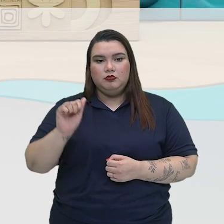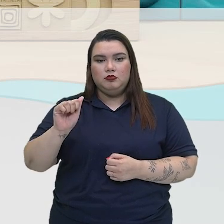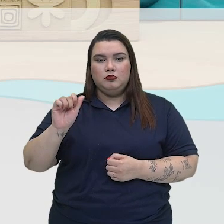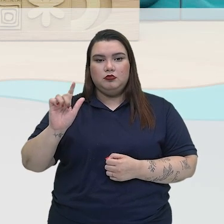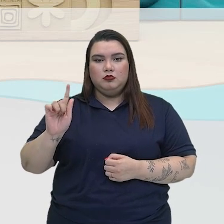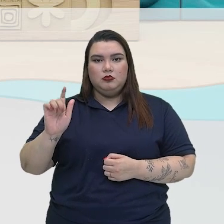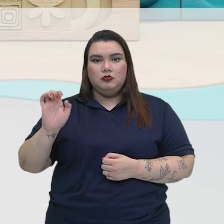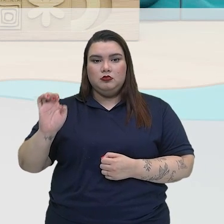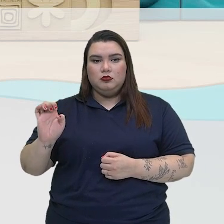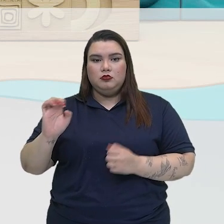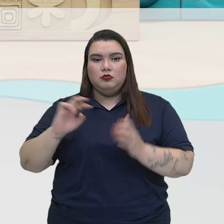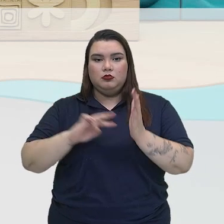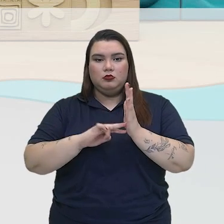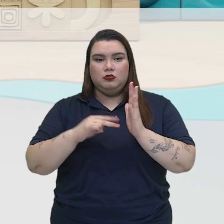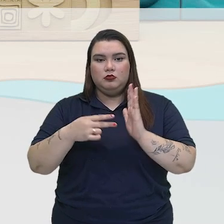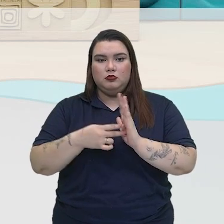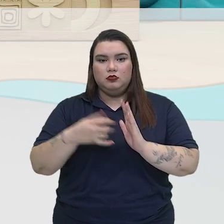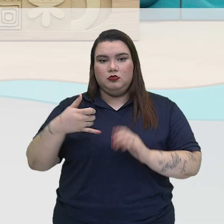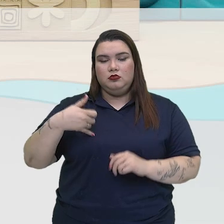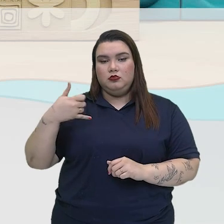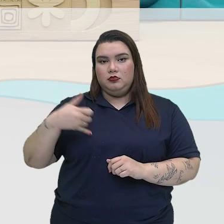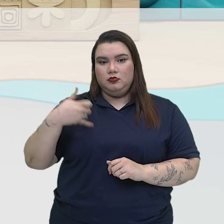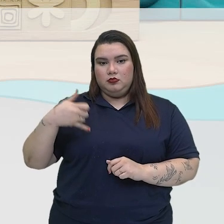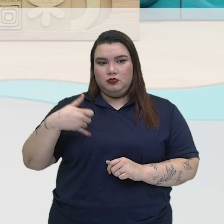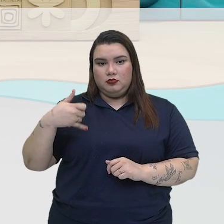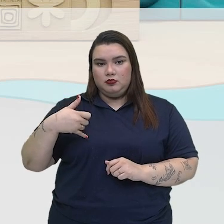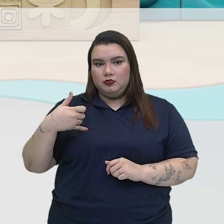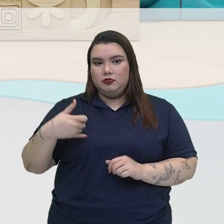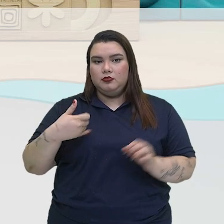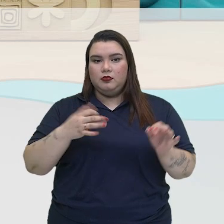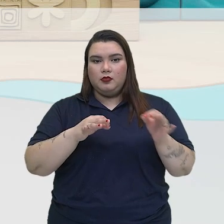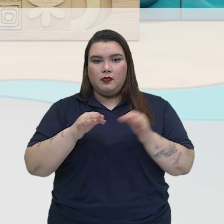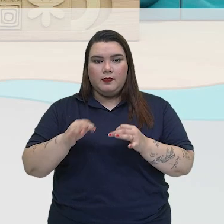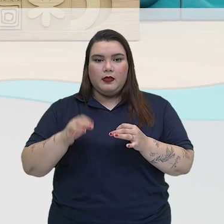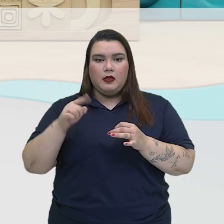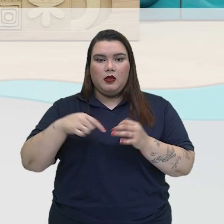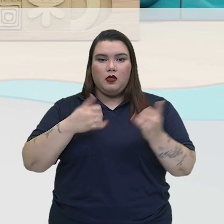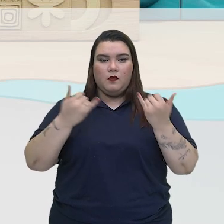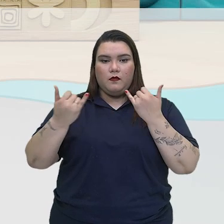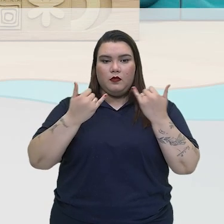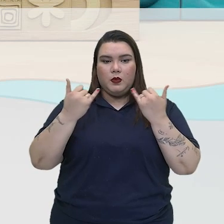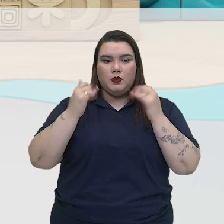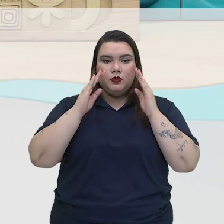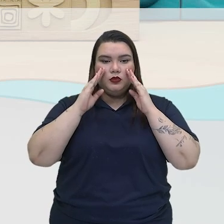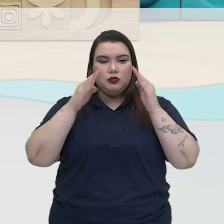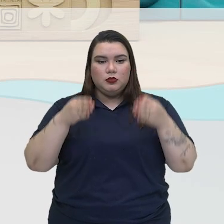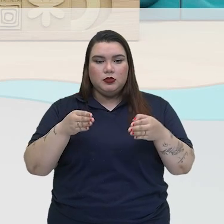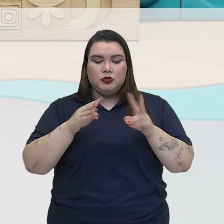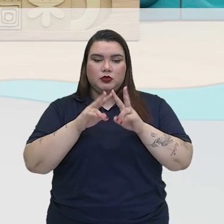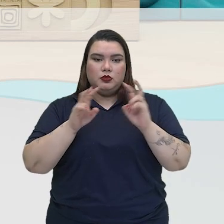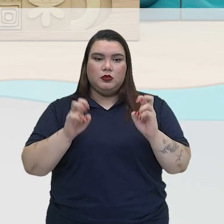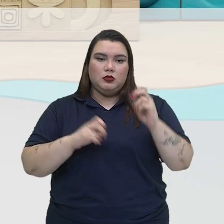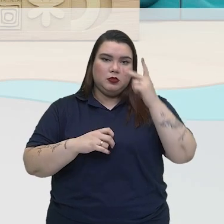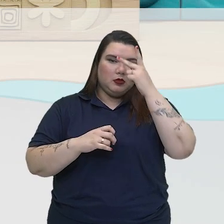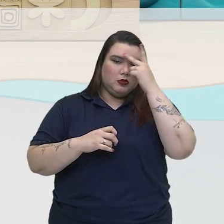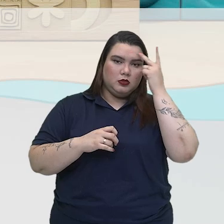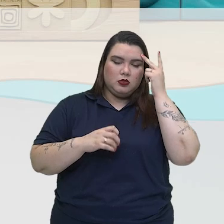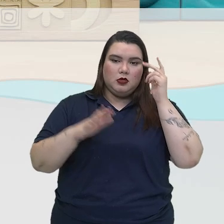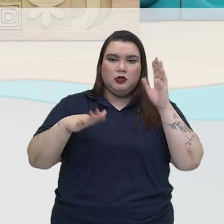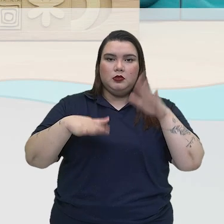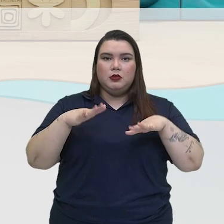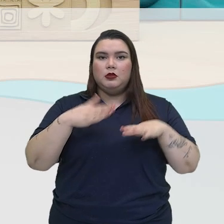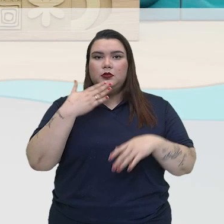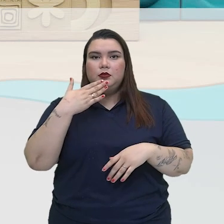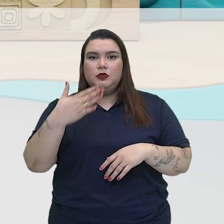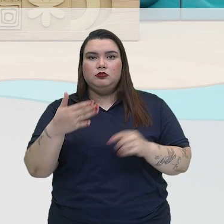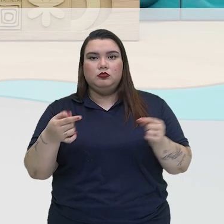Age, age, que é idade, também é uma informação muito específica sobre alguém que geralmente é